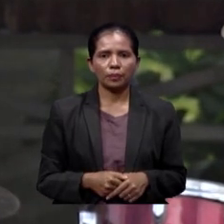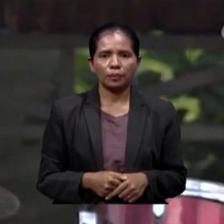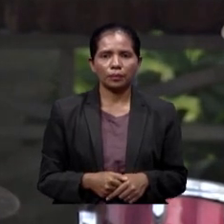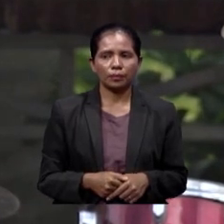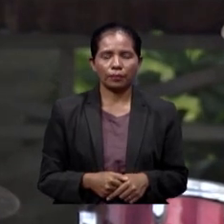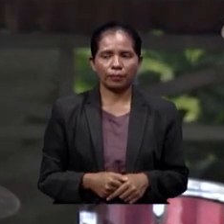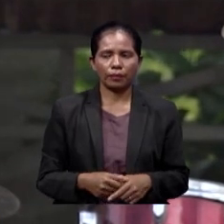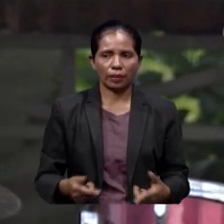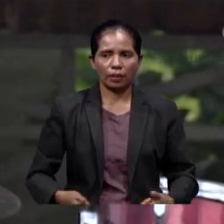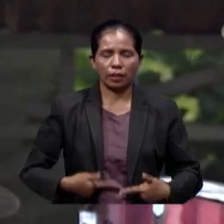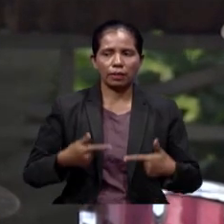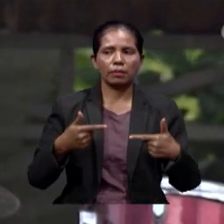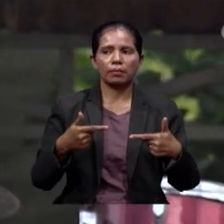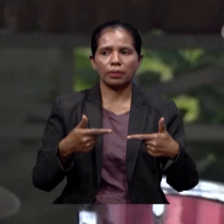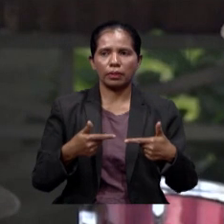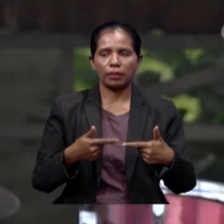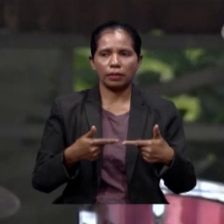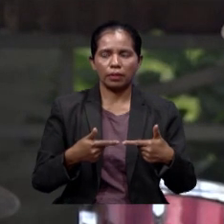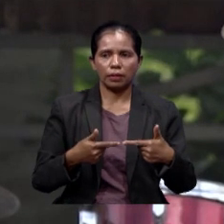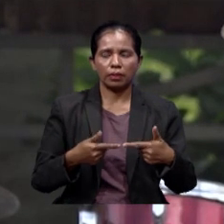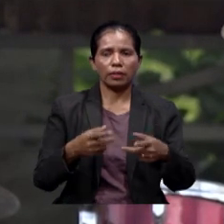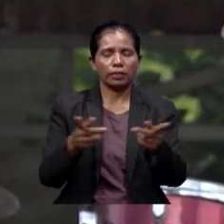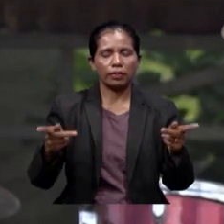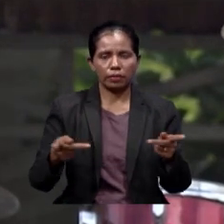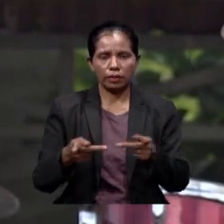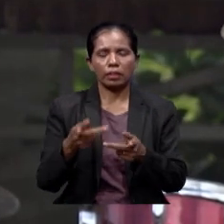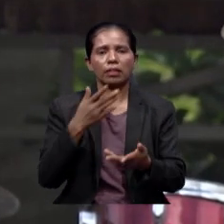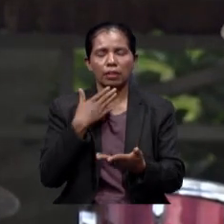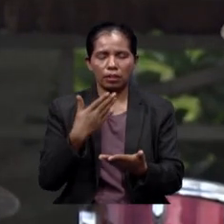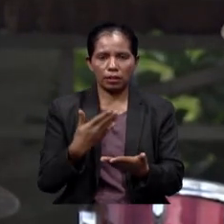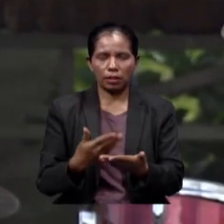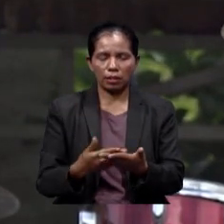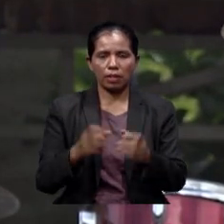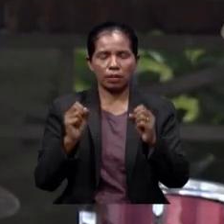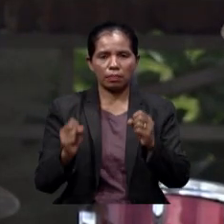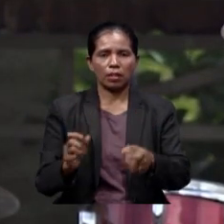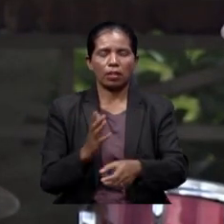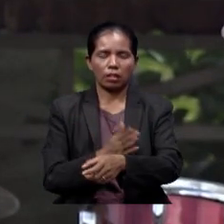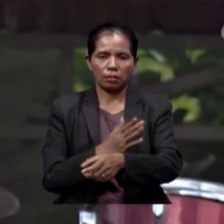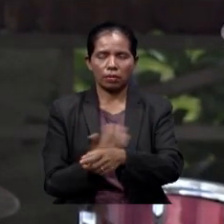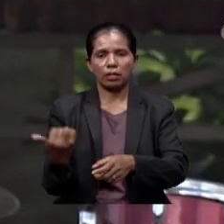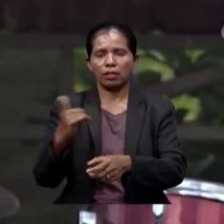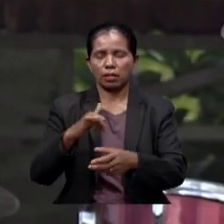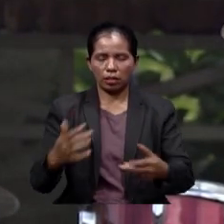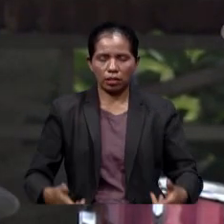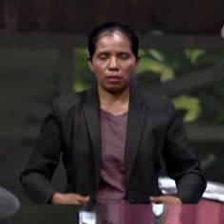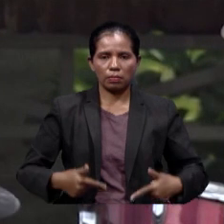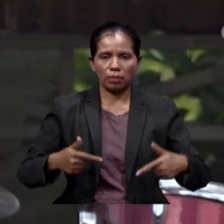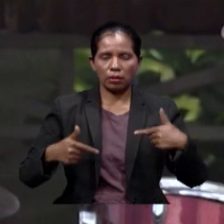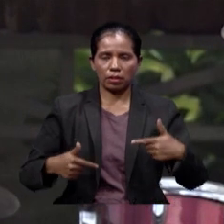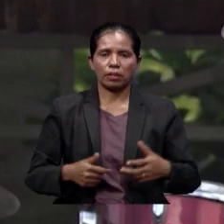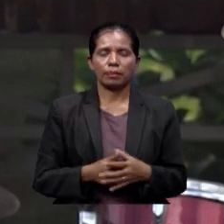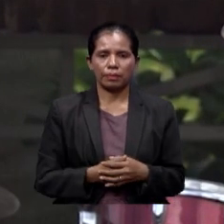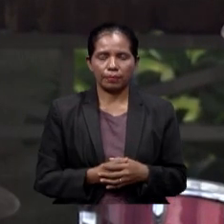A tu mores só condições ainda que belle a bura ser na vida, a naruk ser na vida.